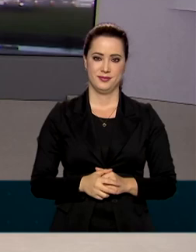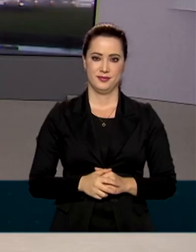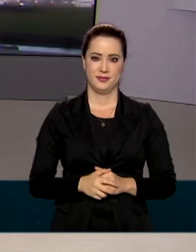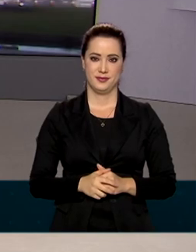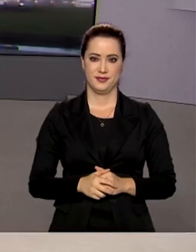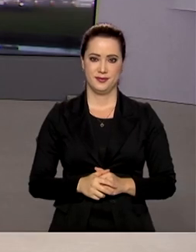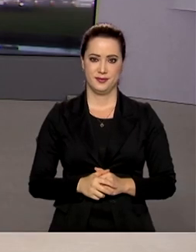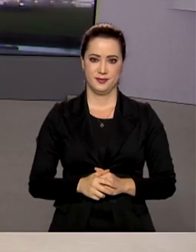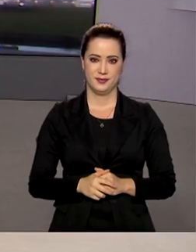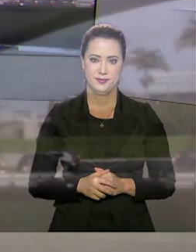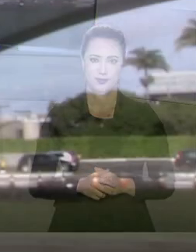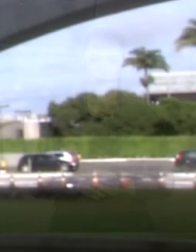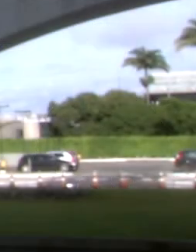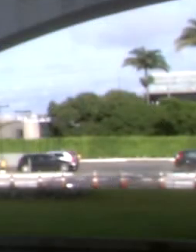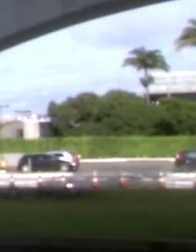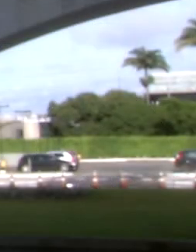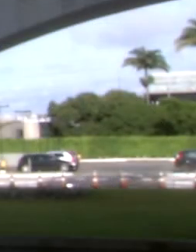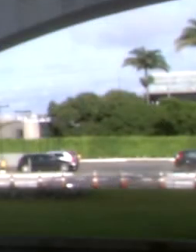tchau.